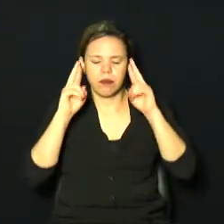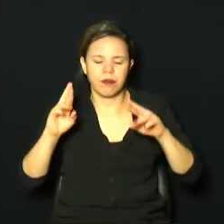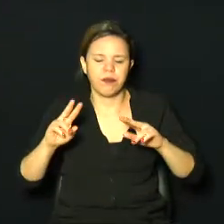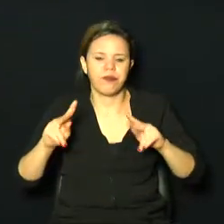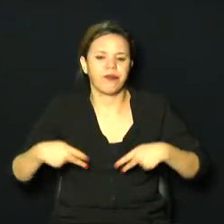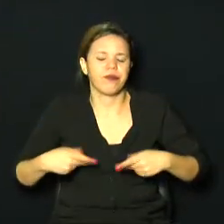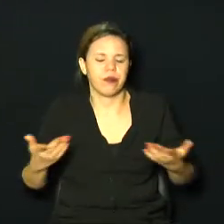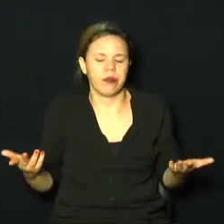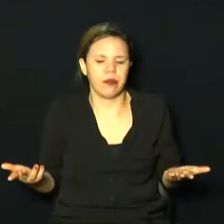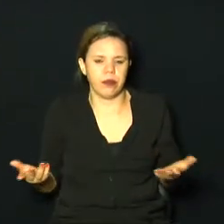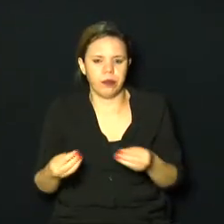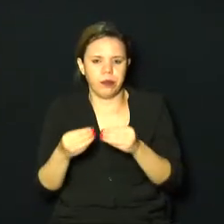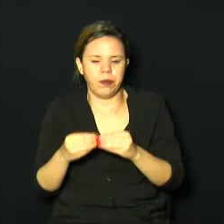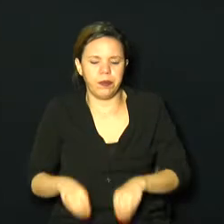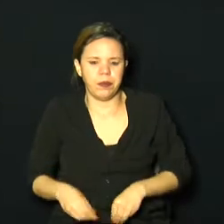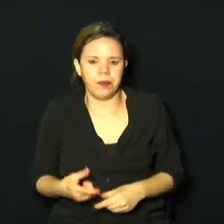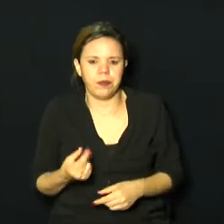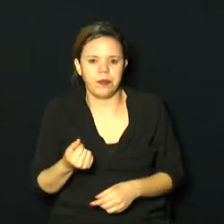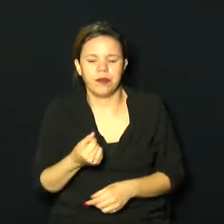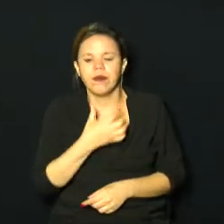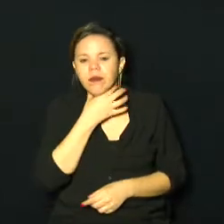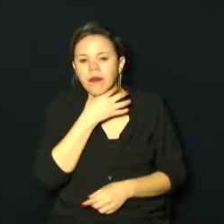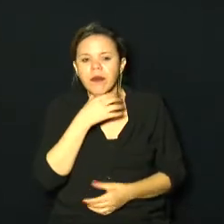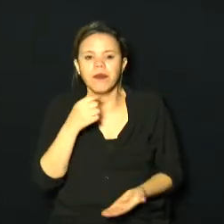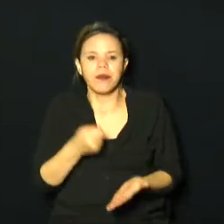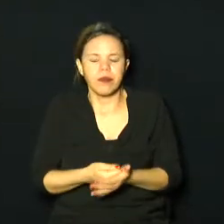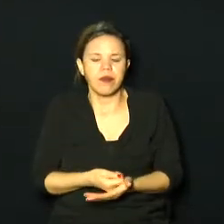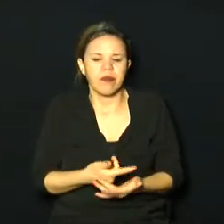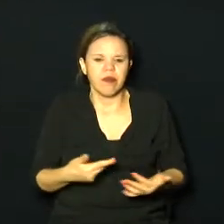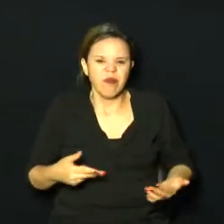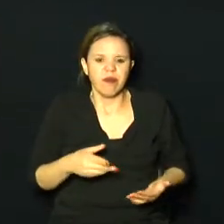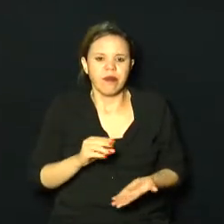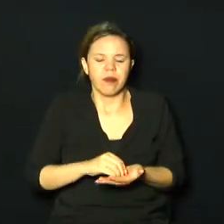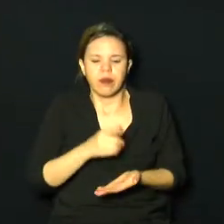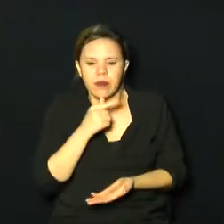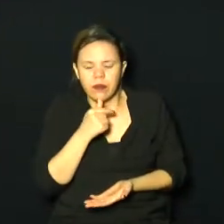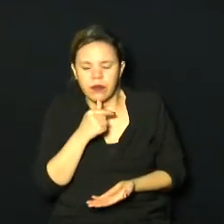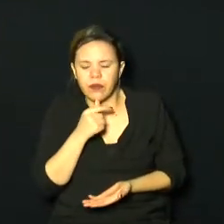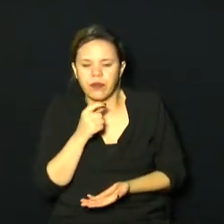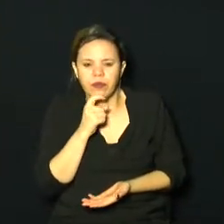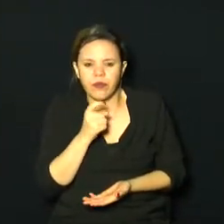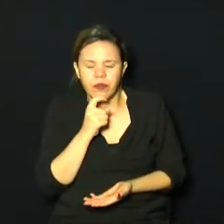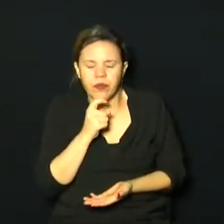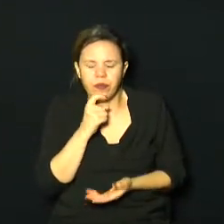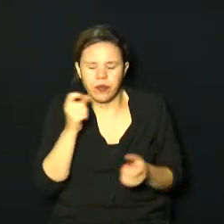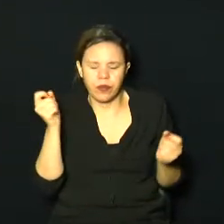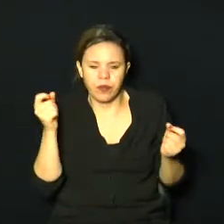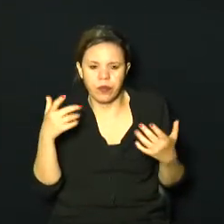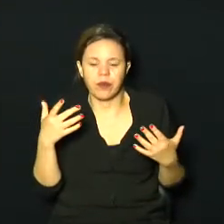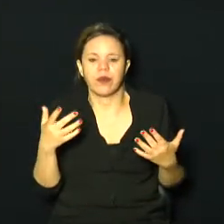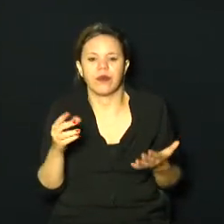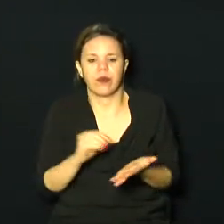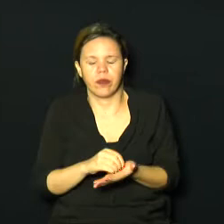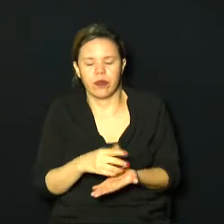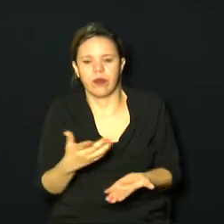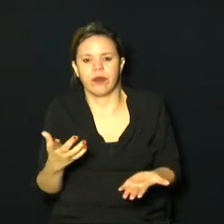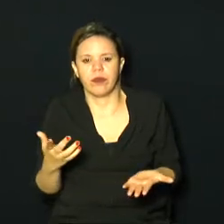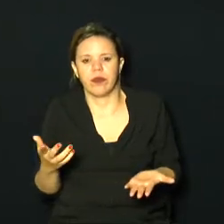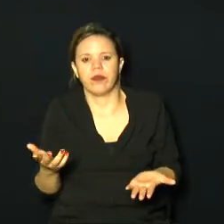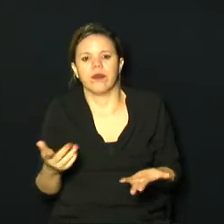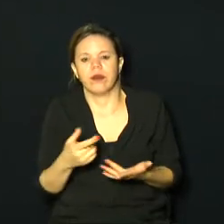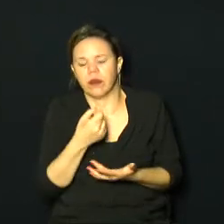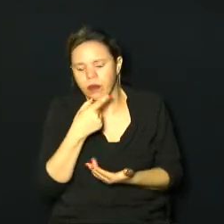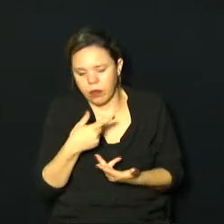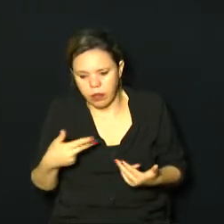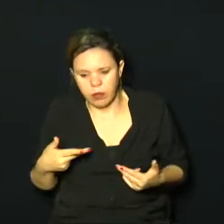já prejudicadas pelas condições de saneamento, pelas condições do calor, do frio, do sol, da falta de água, da falta de acesso a